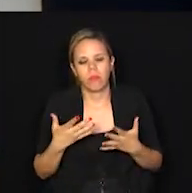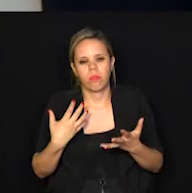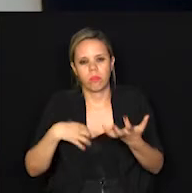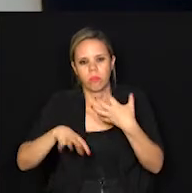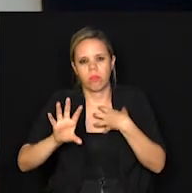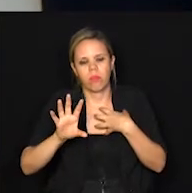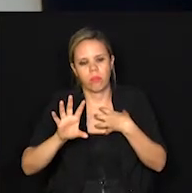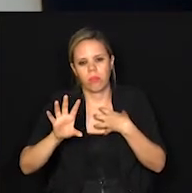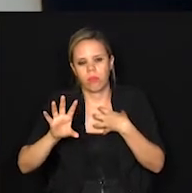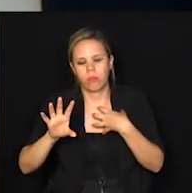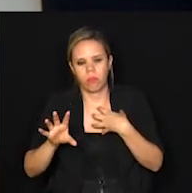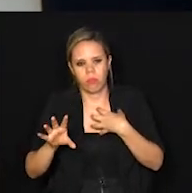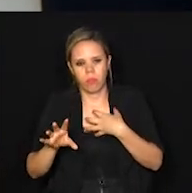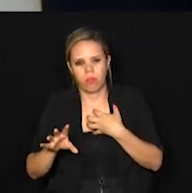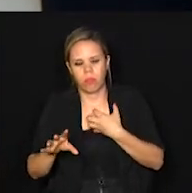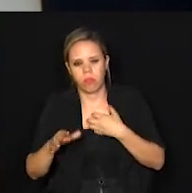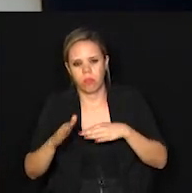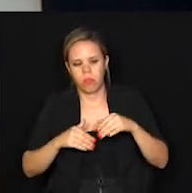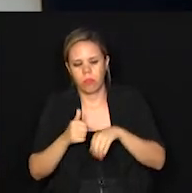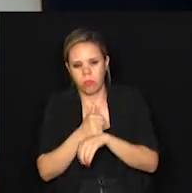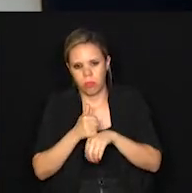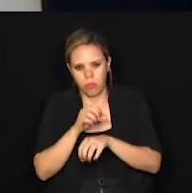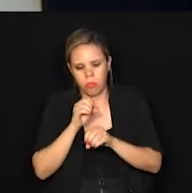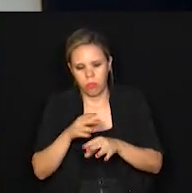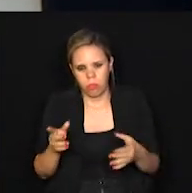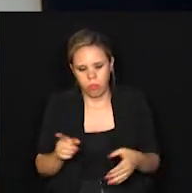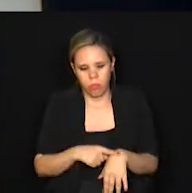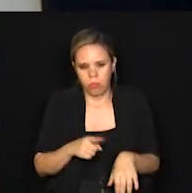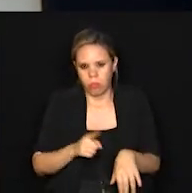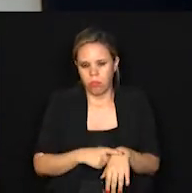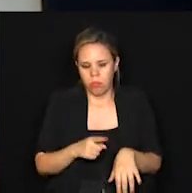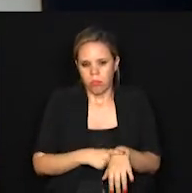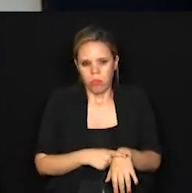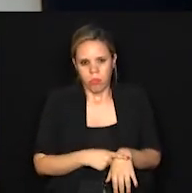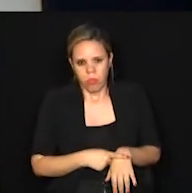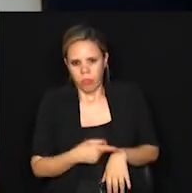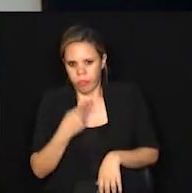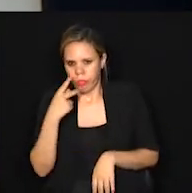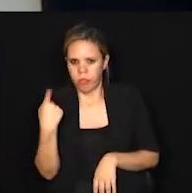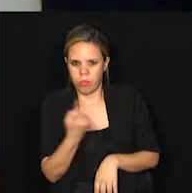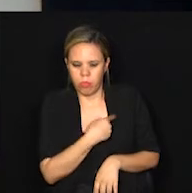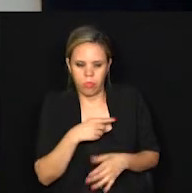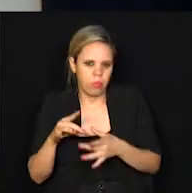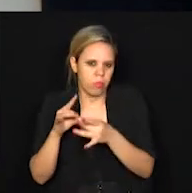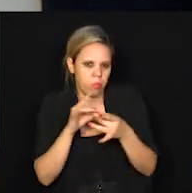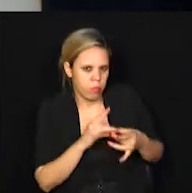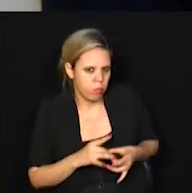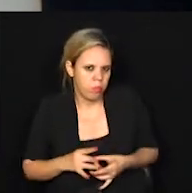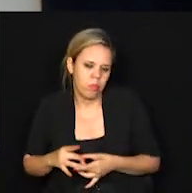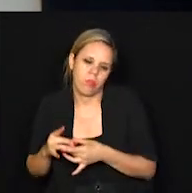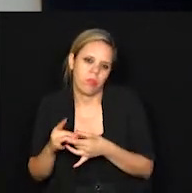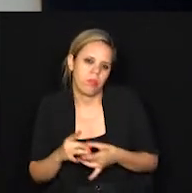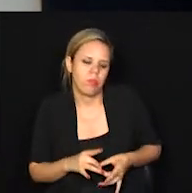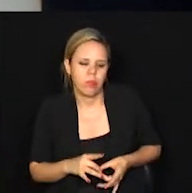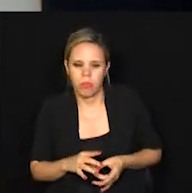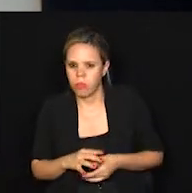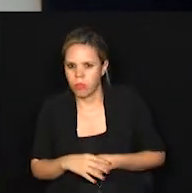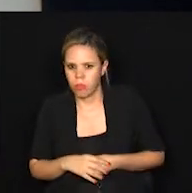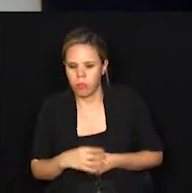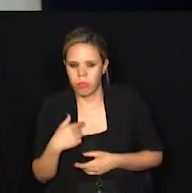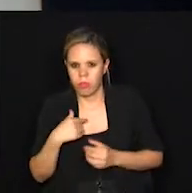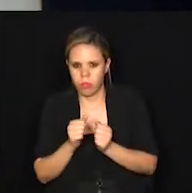com professores e pais. Só que a gente sabe que isso não é verdade, que isso não é uma realidade, né? Pode